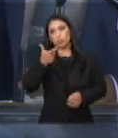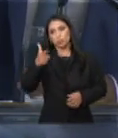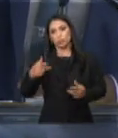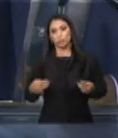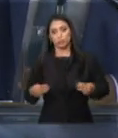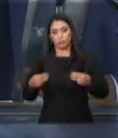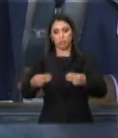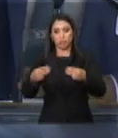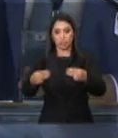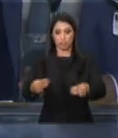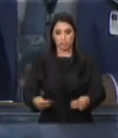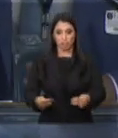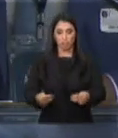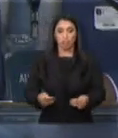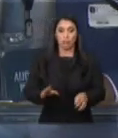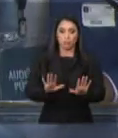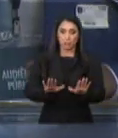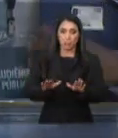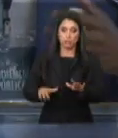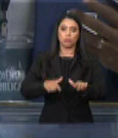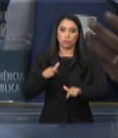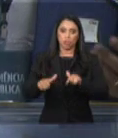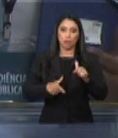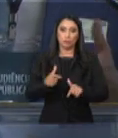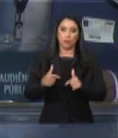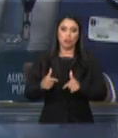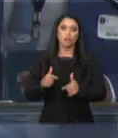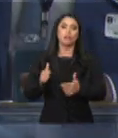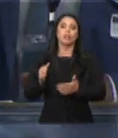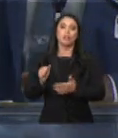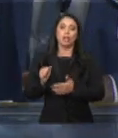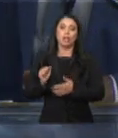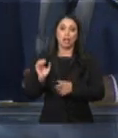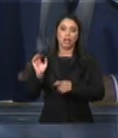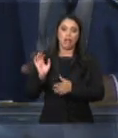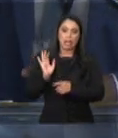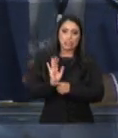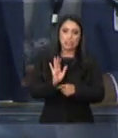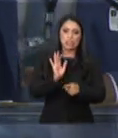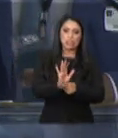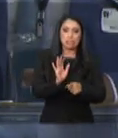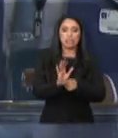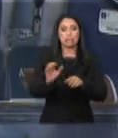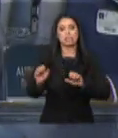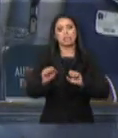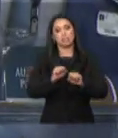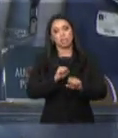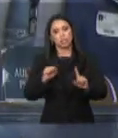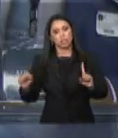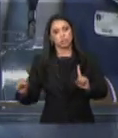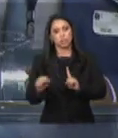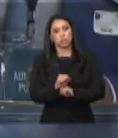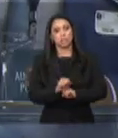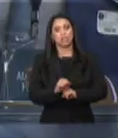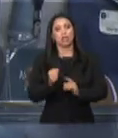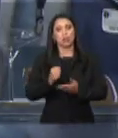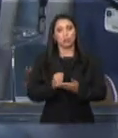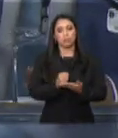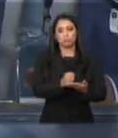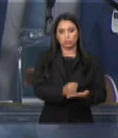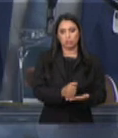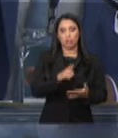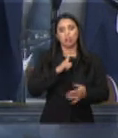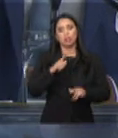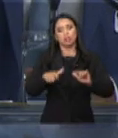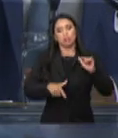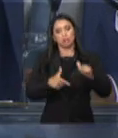responderam aí em relação a todos os serviços da assistência social Todo o atendimento na atenção primária da Saúde o serviços que os atendem